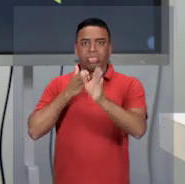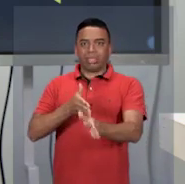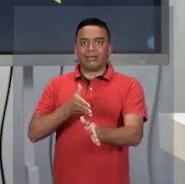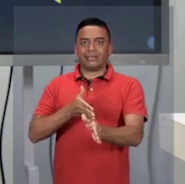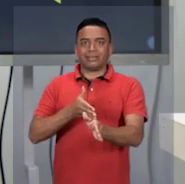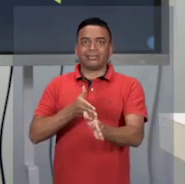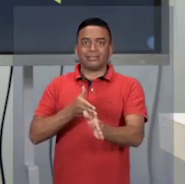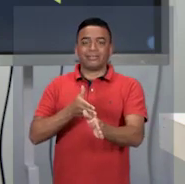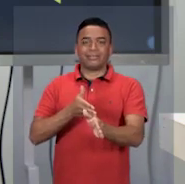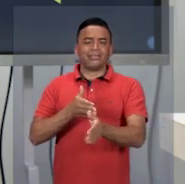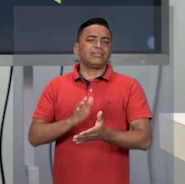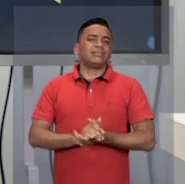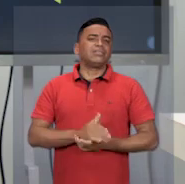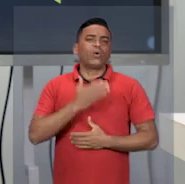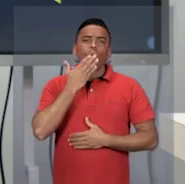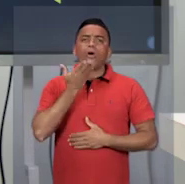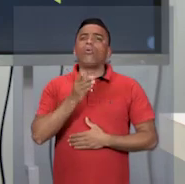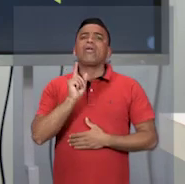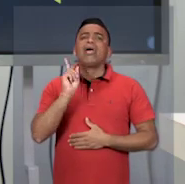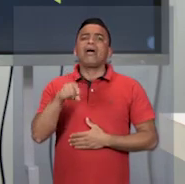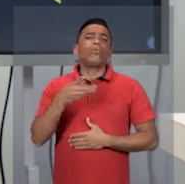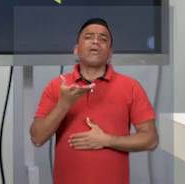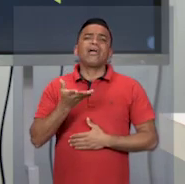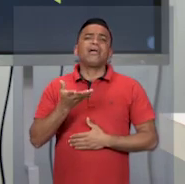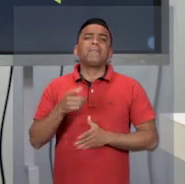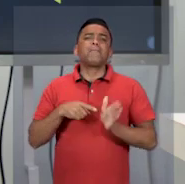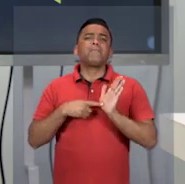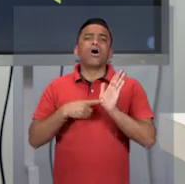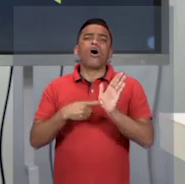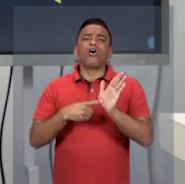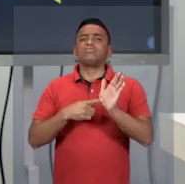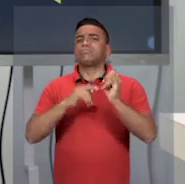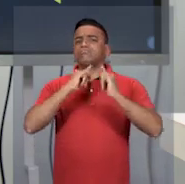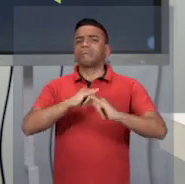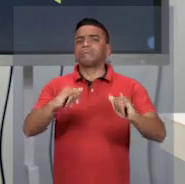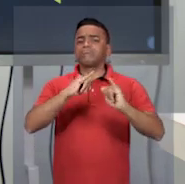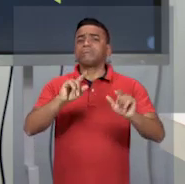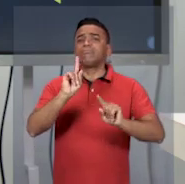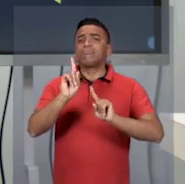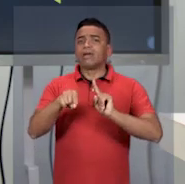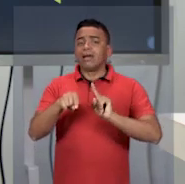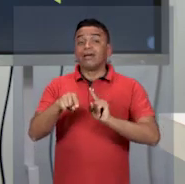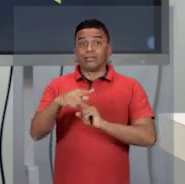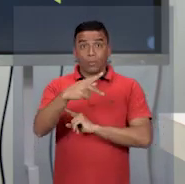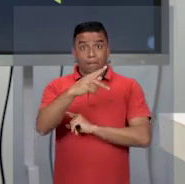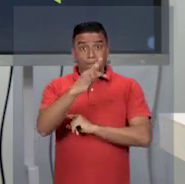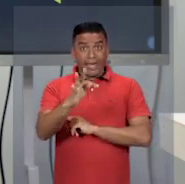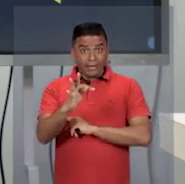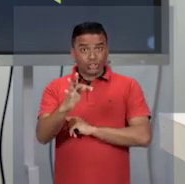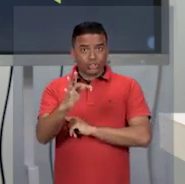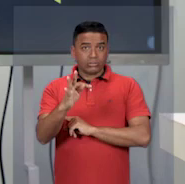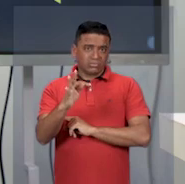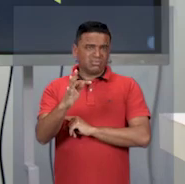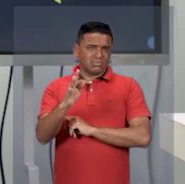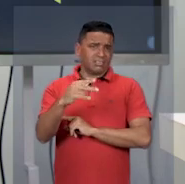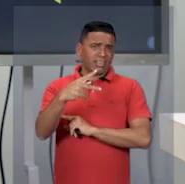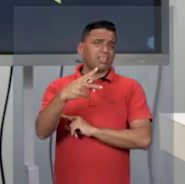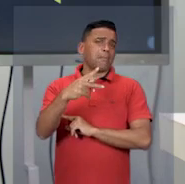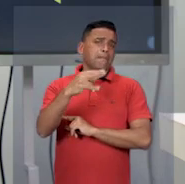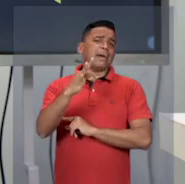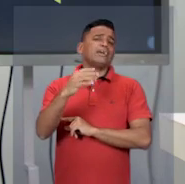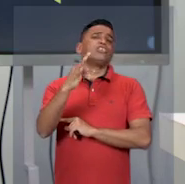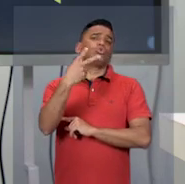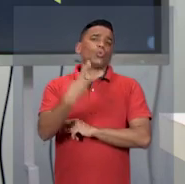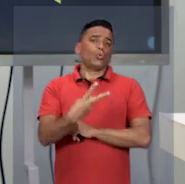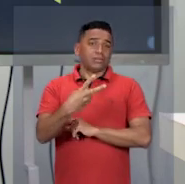Qual é a proposta da propaganda? Essa eu trouxe uma, no PET são duas, mas qual que é a proposta dessa então?